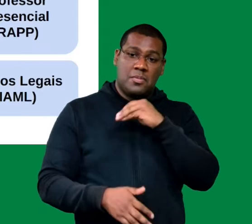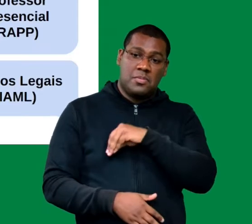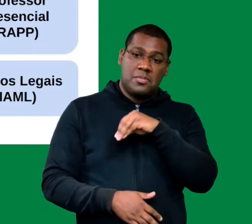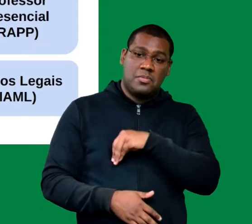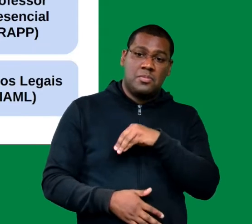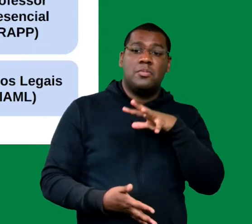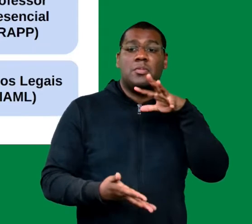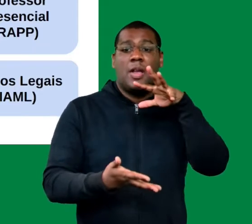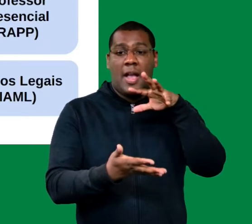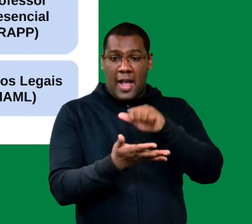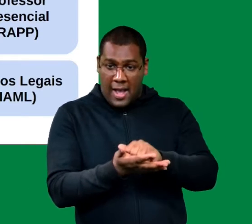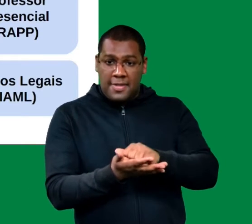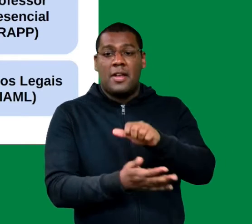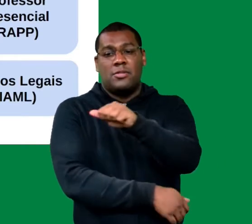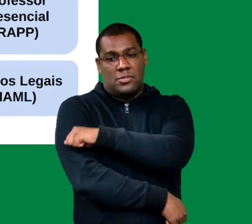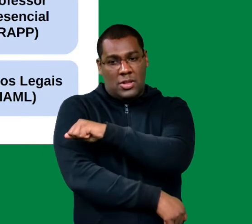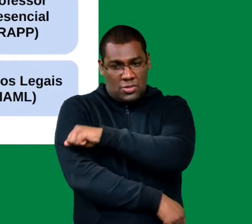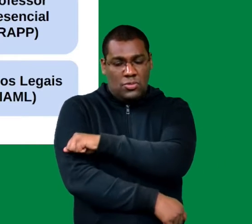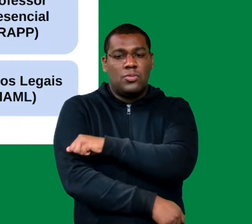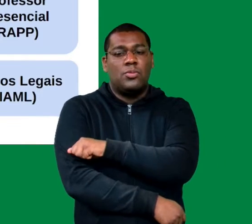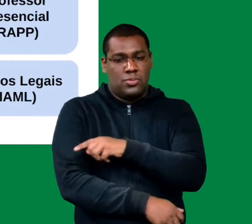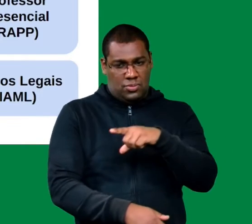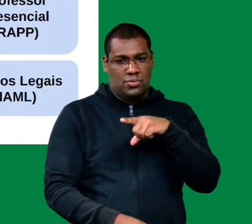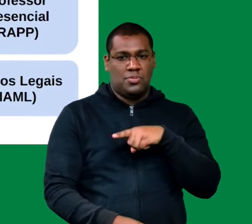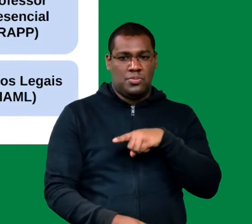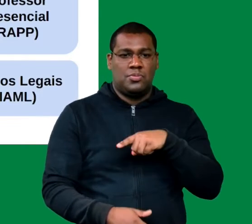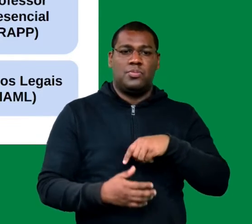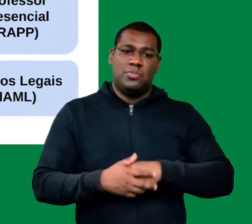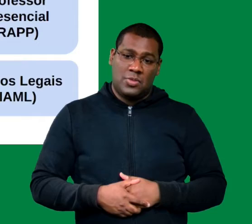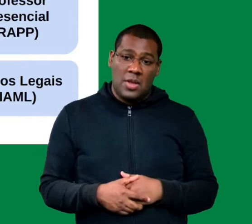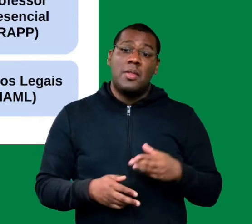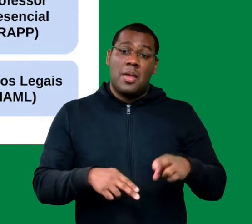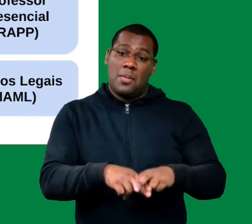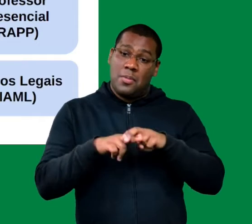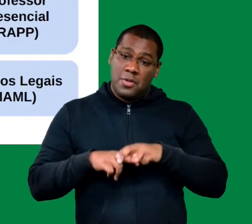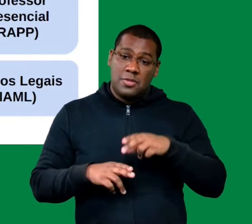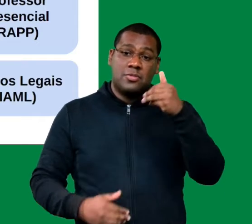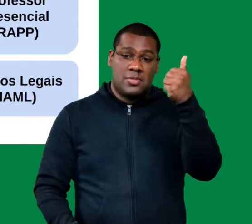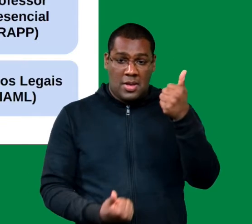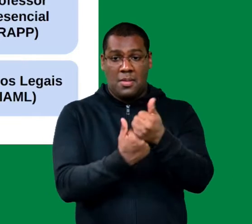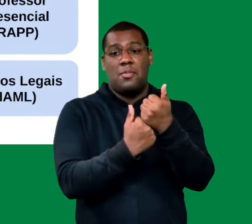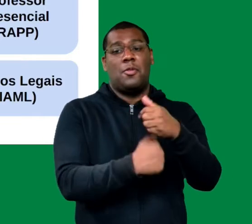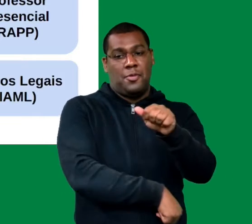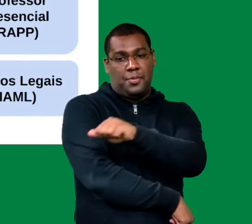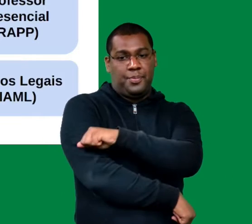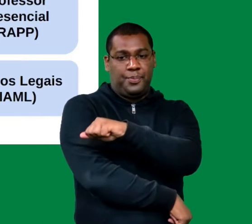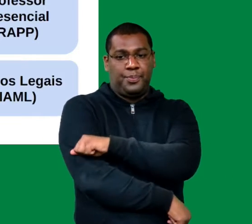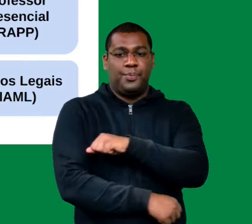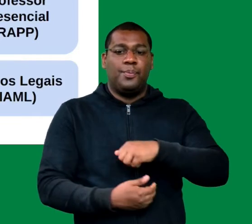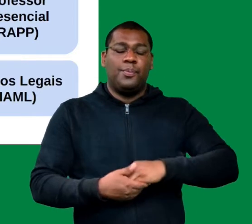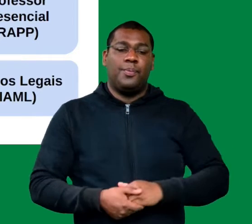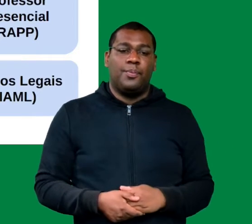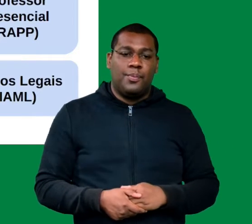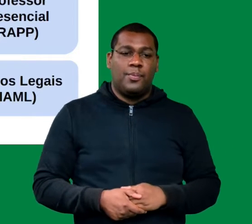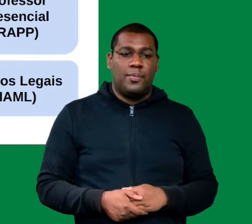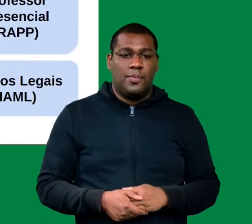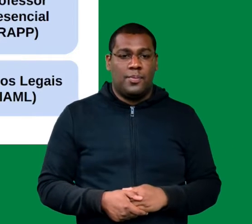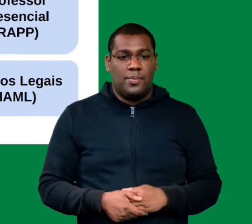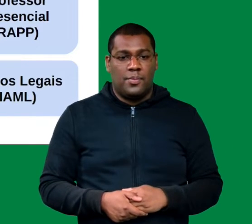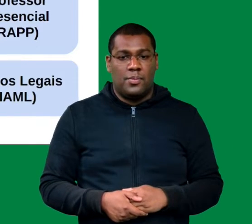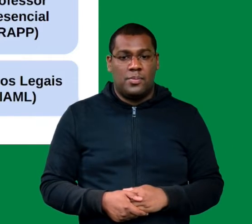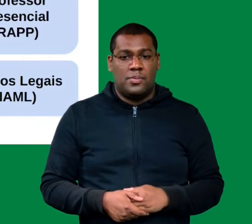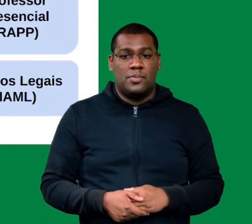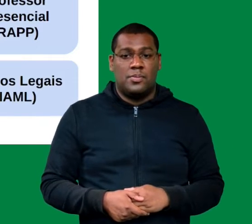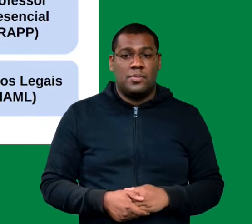Então, isso é muito importante para o cálculo da assistência estudantil. Até um certo momento, havia a distribuição